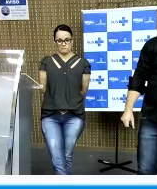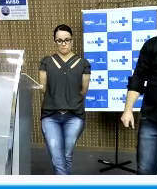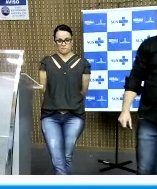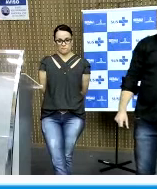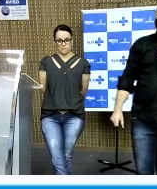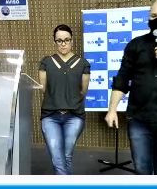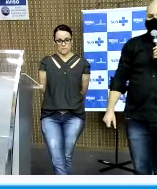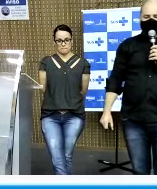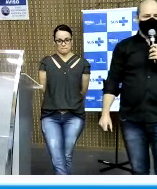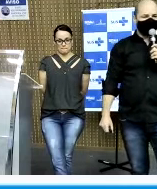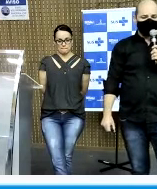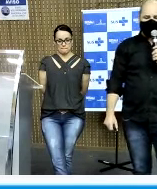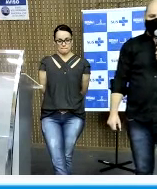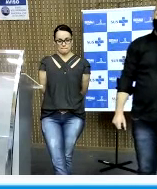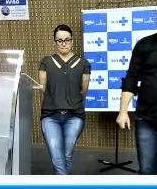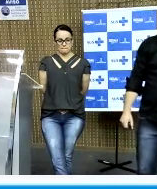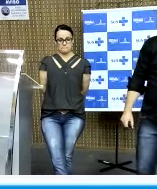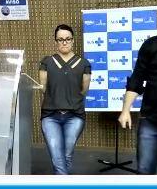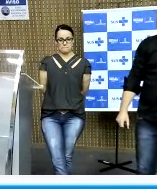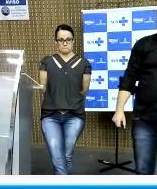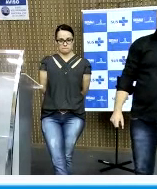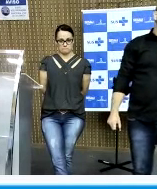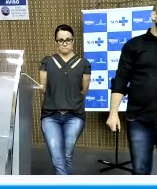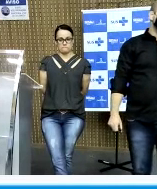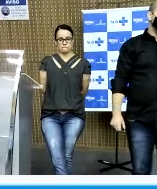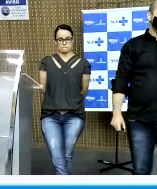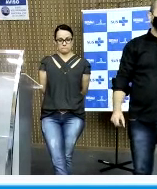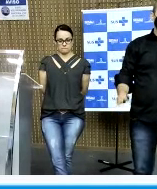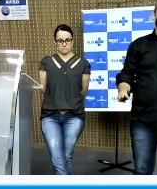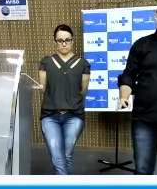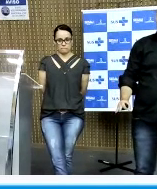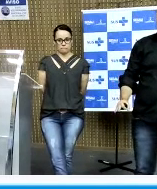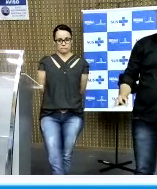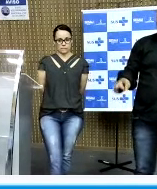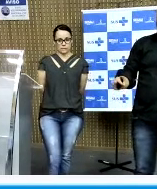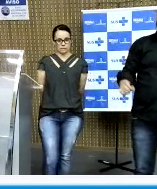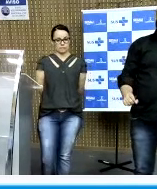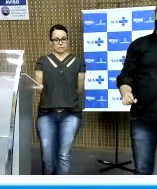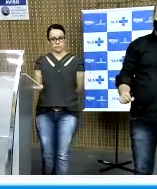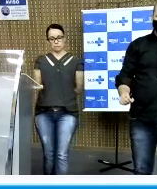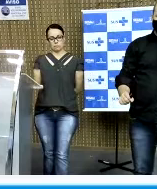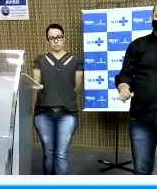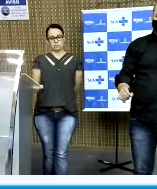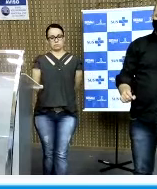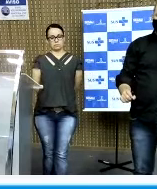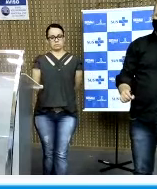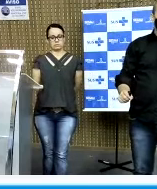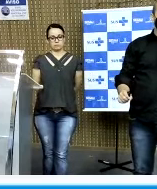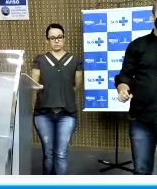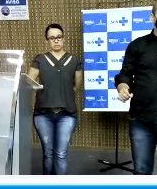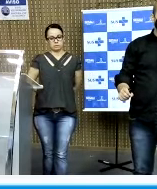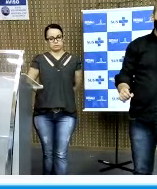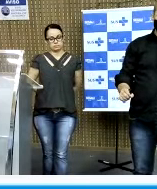alto risco, nós temos 26 encaminhadas ao pré-natal de alto risco em 2021 e 16 no primeiro semestre